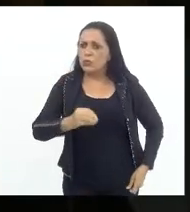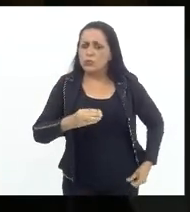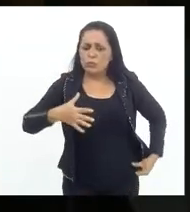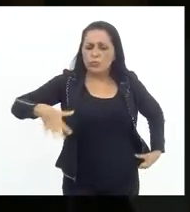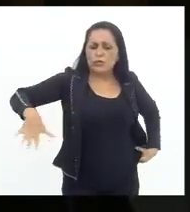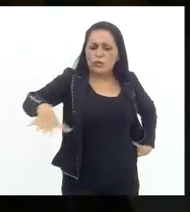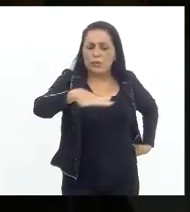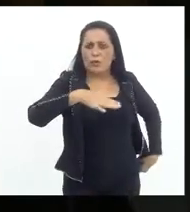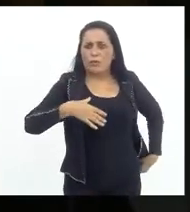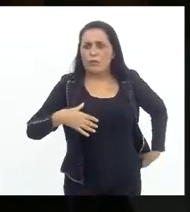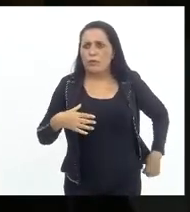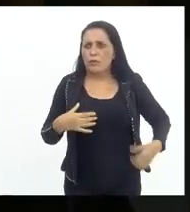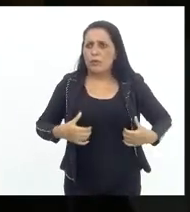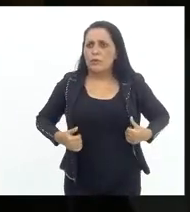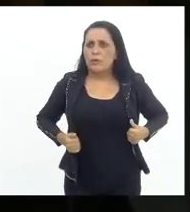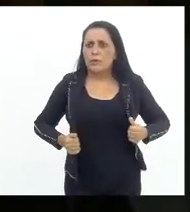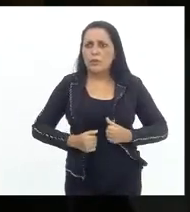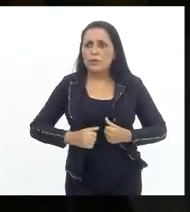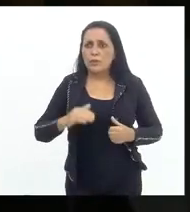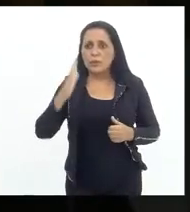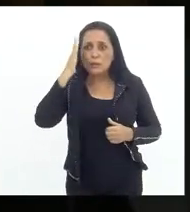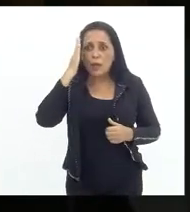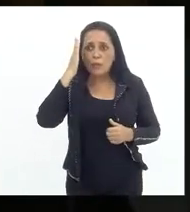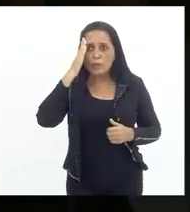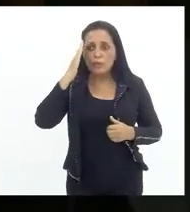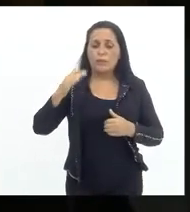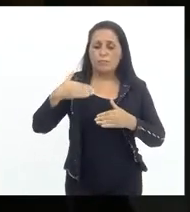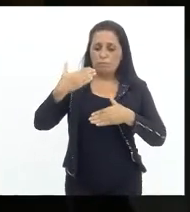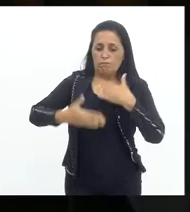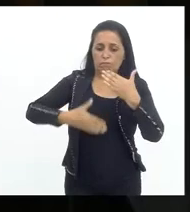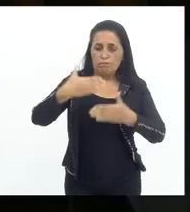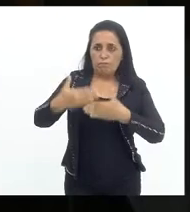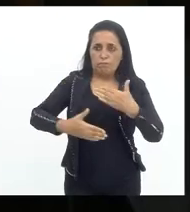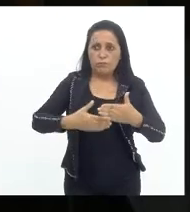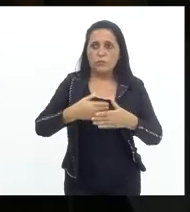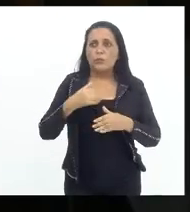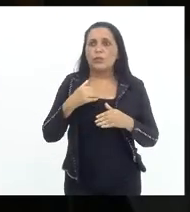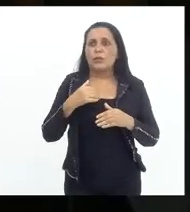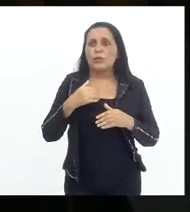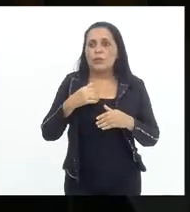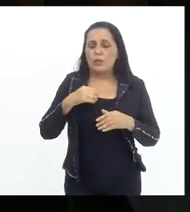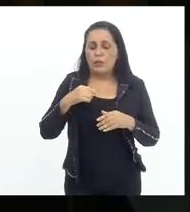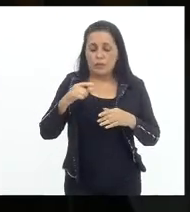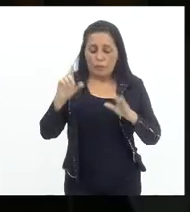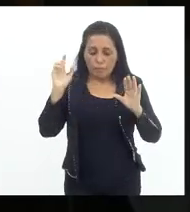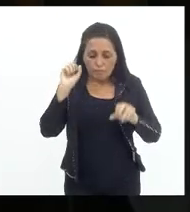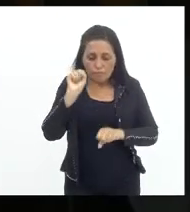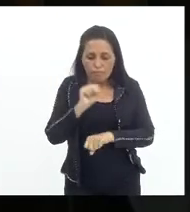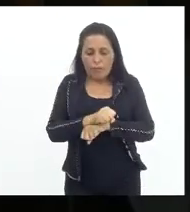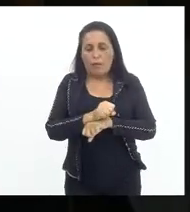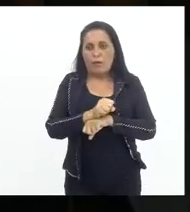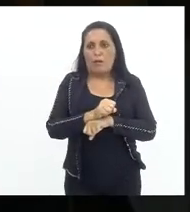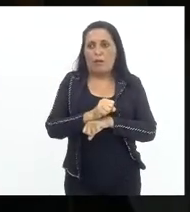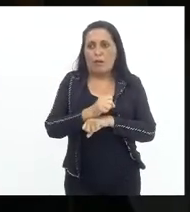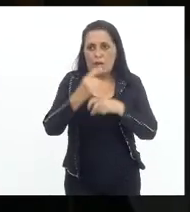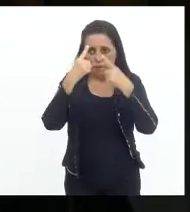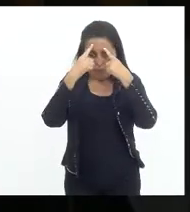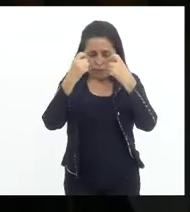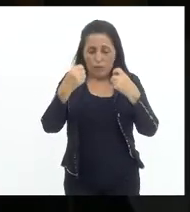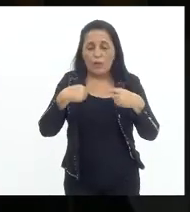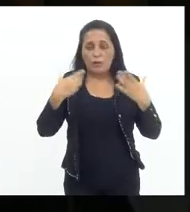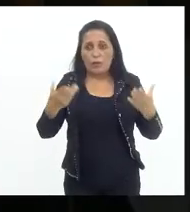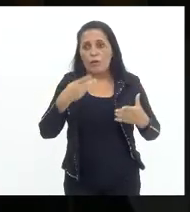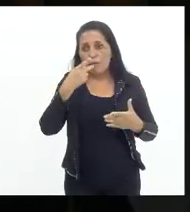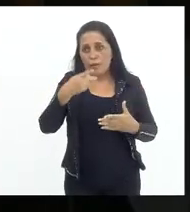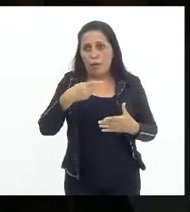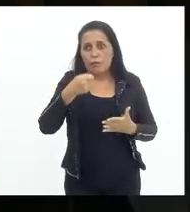importante do que repercute no campo da Segurança Pública Cut né os processos a violenta por isso passa aqui esta manifestação